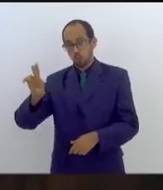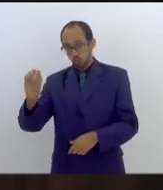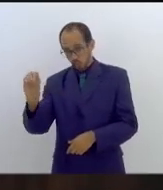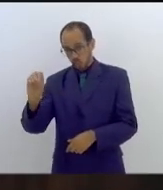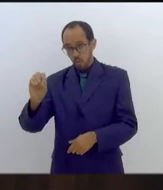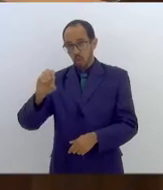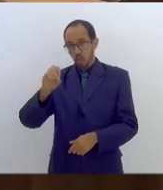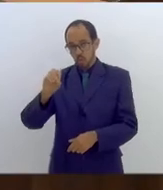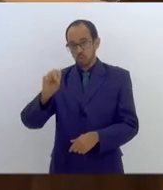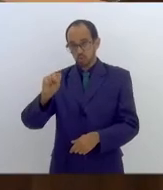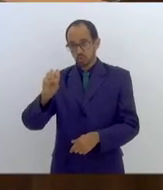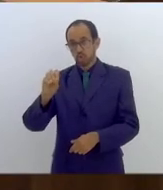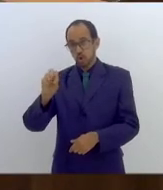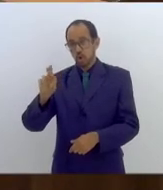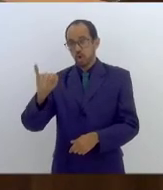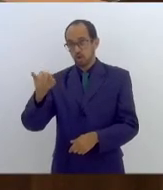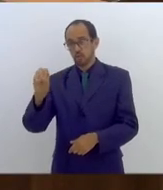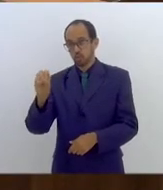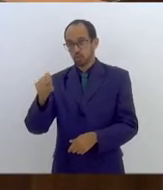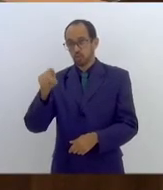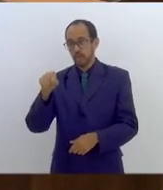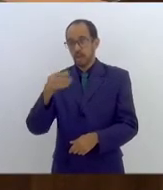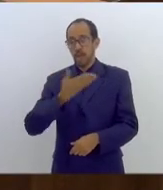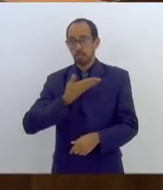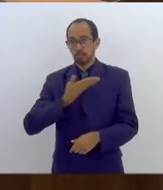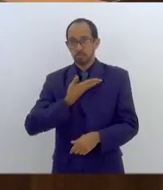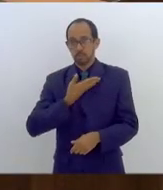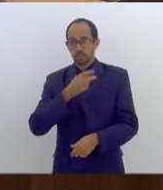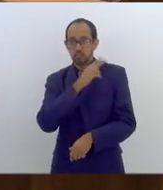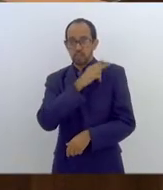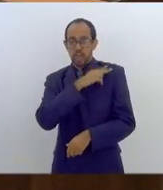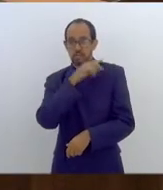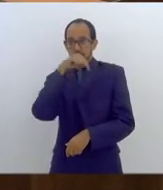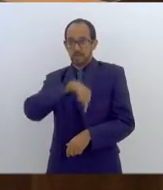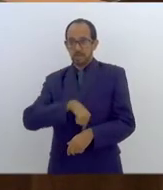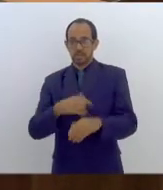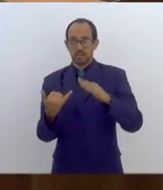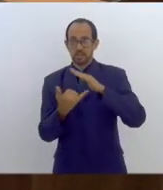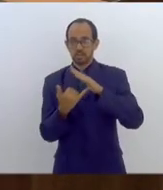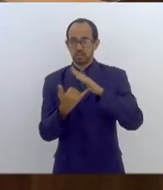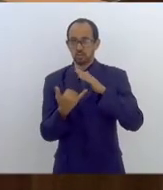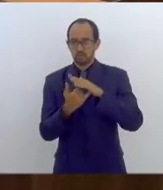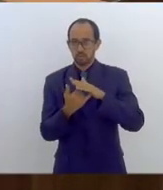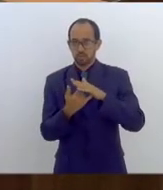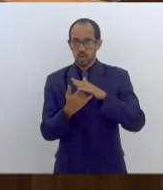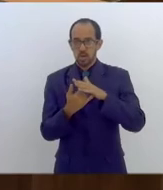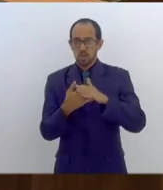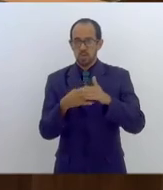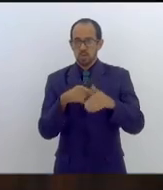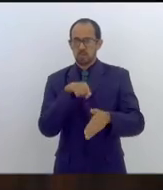nosso amigo chefe da nossa instituição que fiscaliza